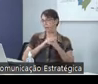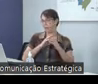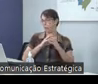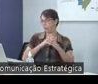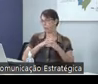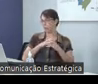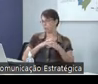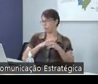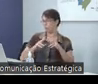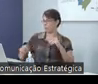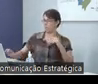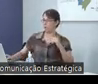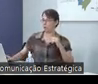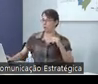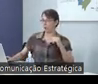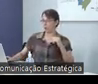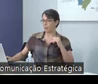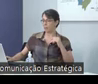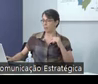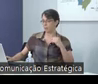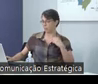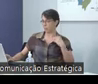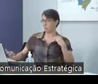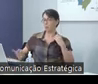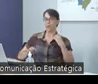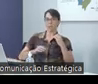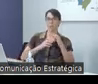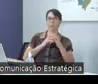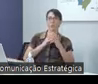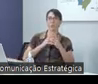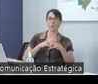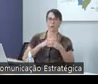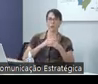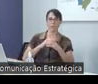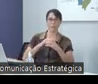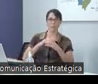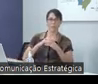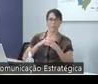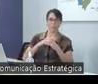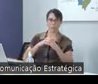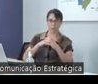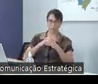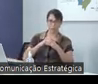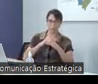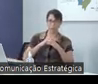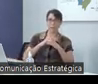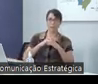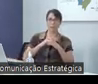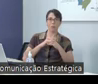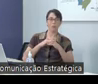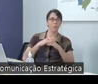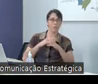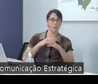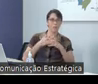daí é o que eu tive é que 43 das mulheres já tinham carga viral indetectável